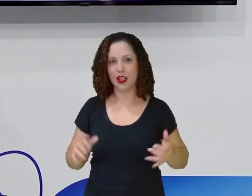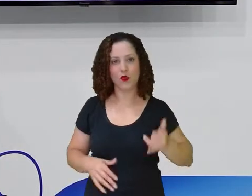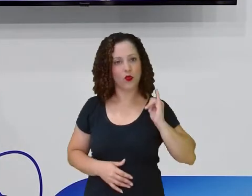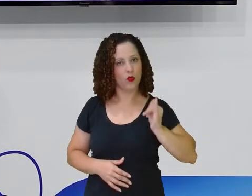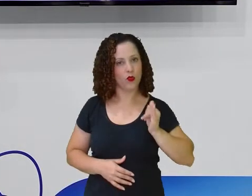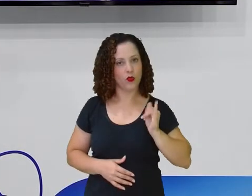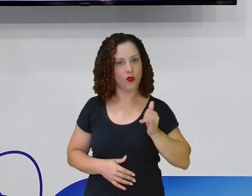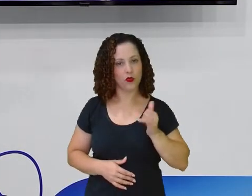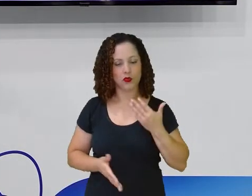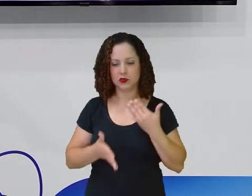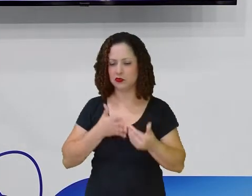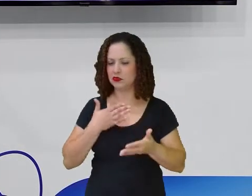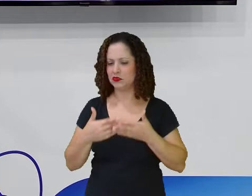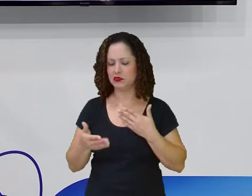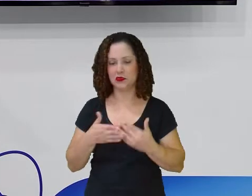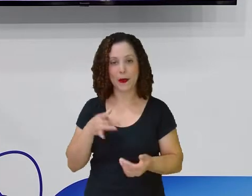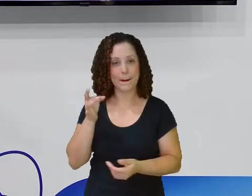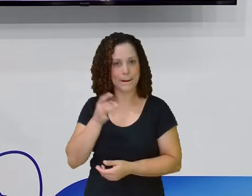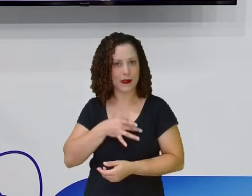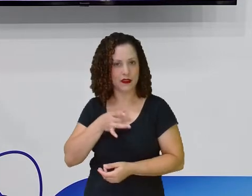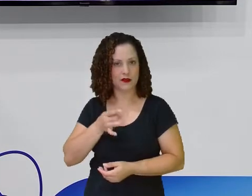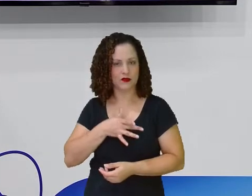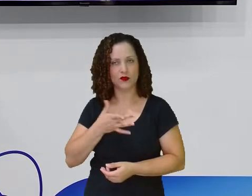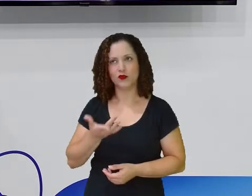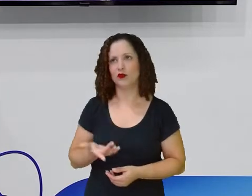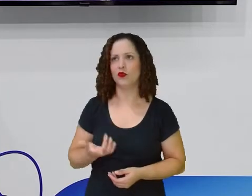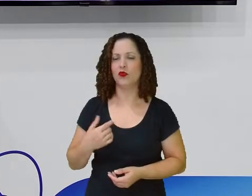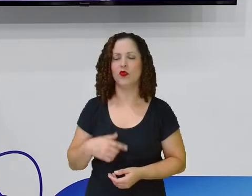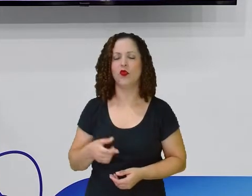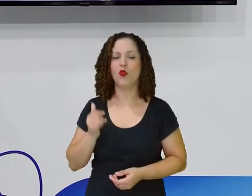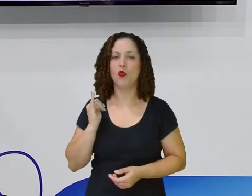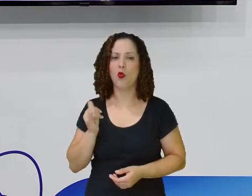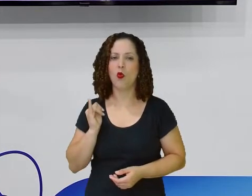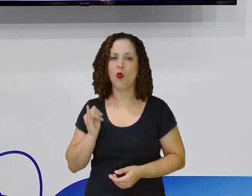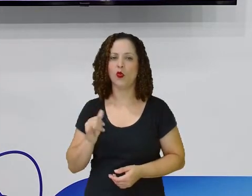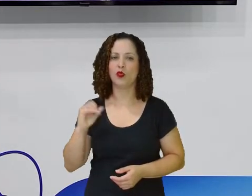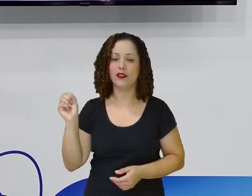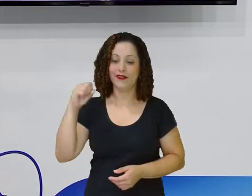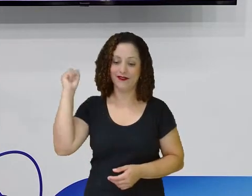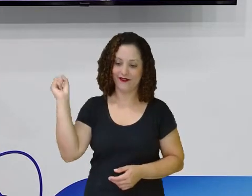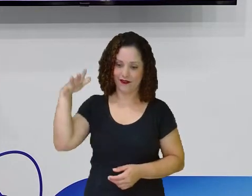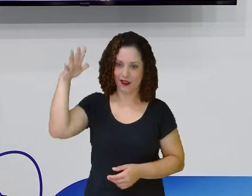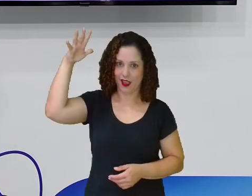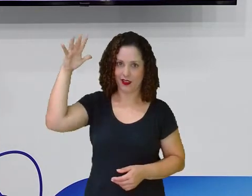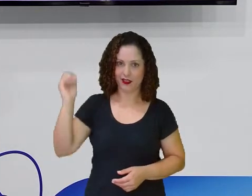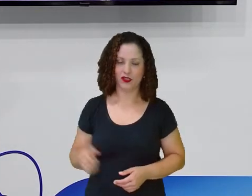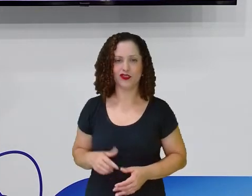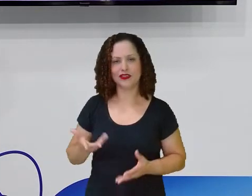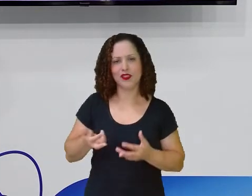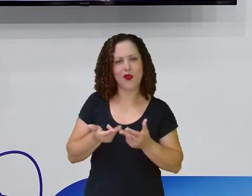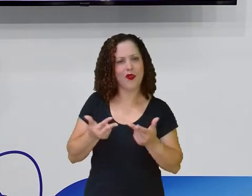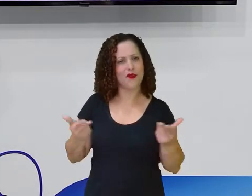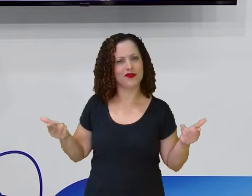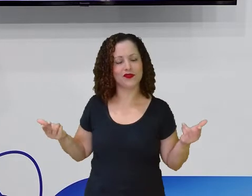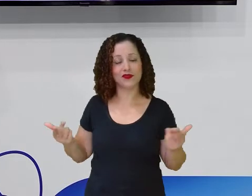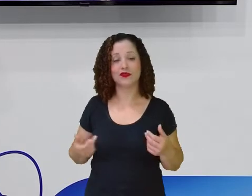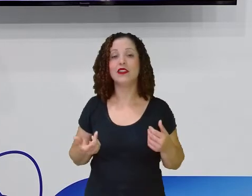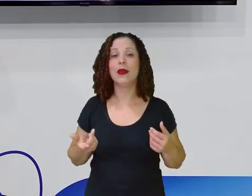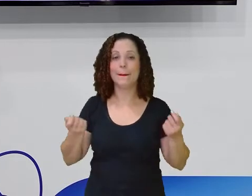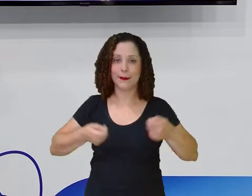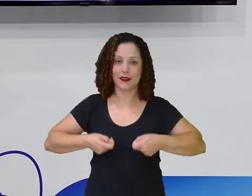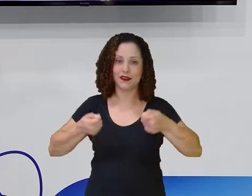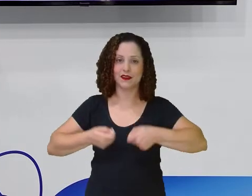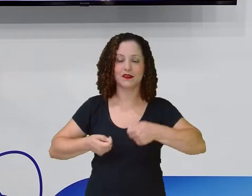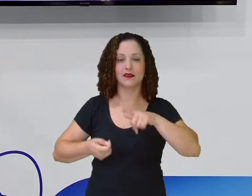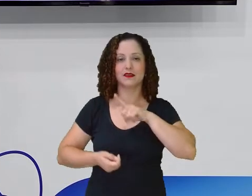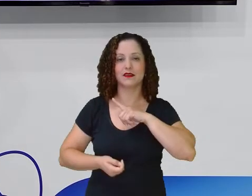seja ele qual for, um conto de assombração, um conto acumulativo, um conto de fadas, um conto de mistério, enfim, todos eles precisam de ter